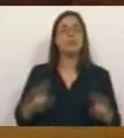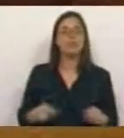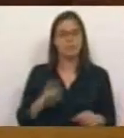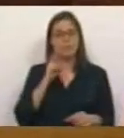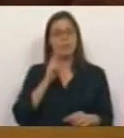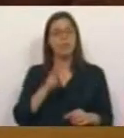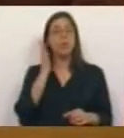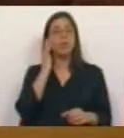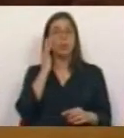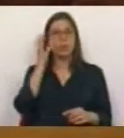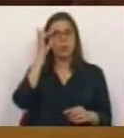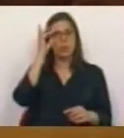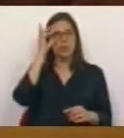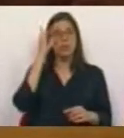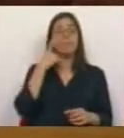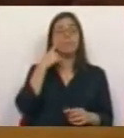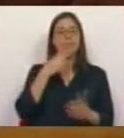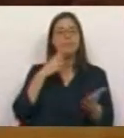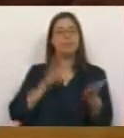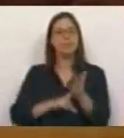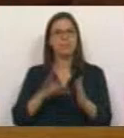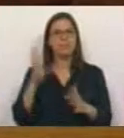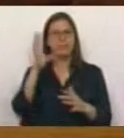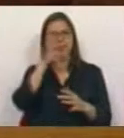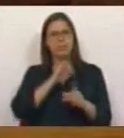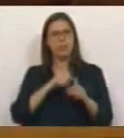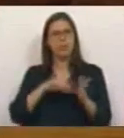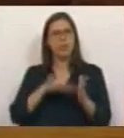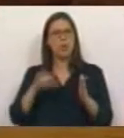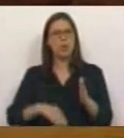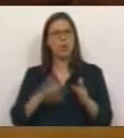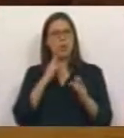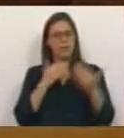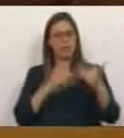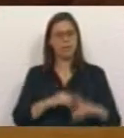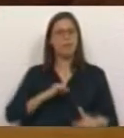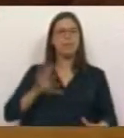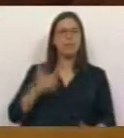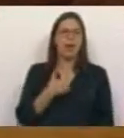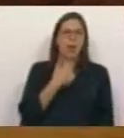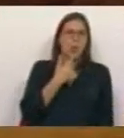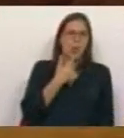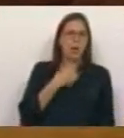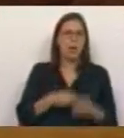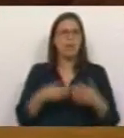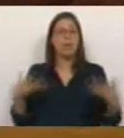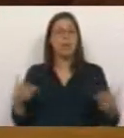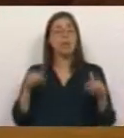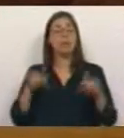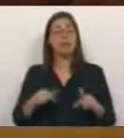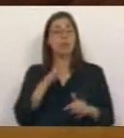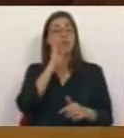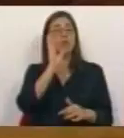aliás, olhar para os números e constatar a verdadeira invasão de contratos a termo no nosso país, que, aliás, já foram aqui